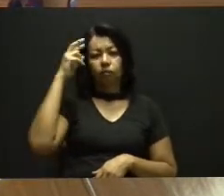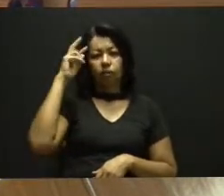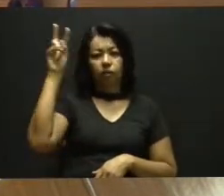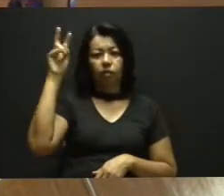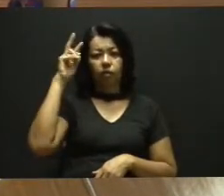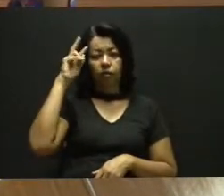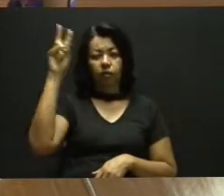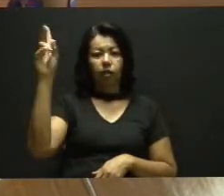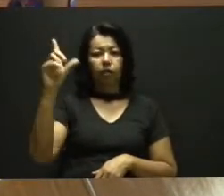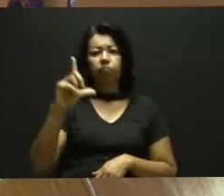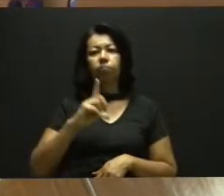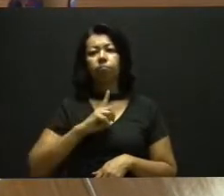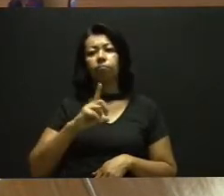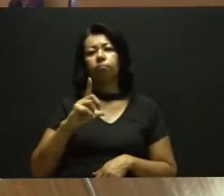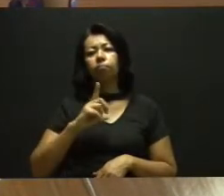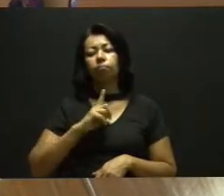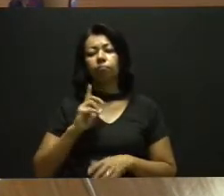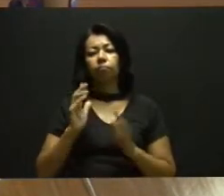dói